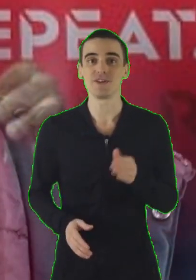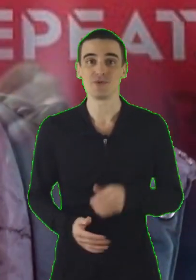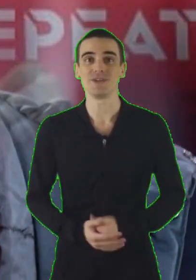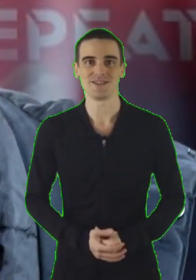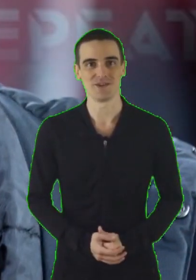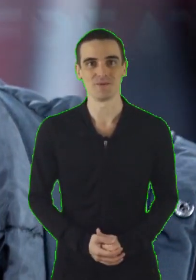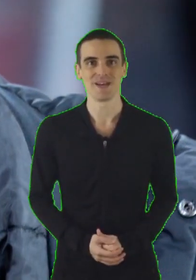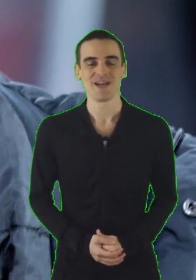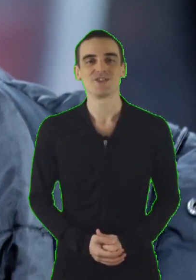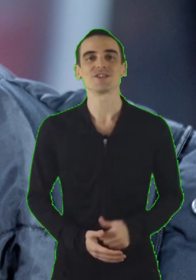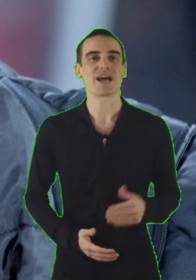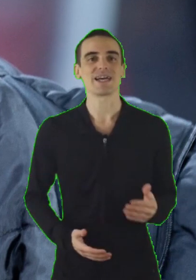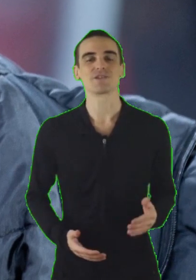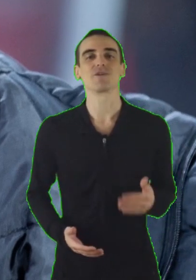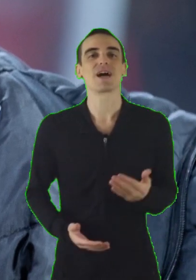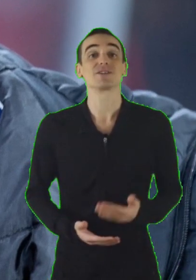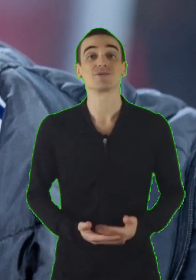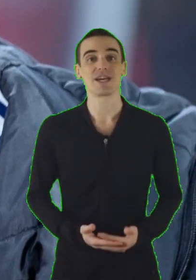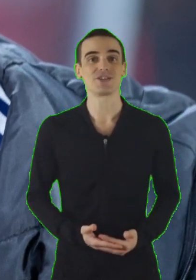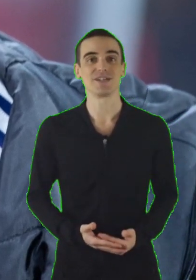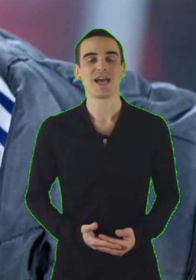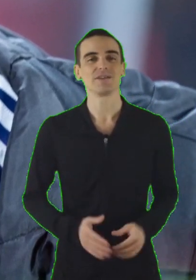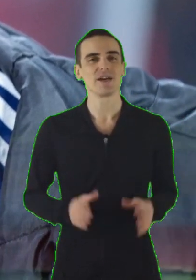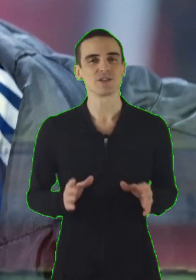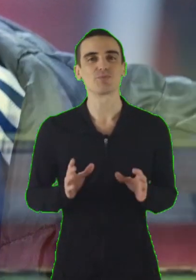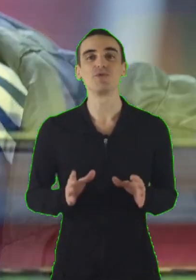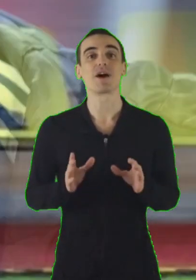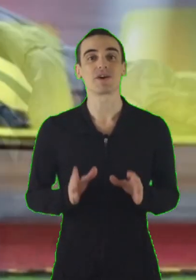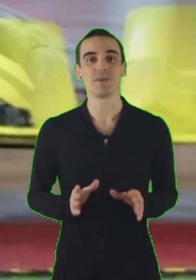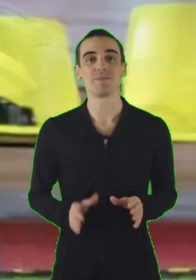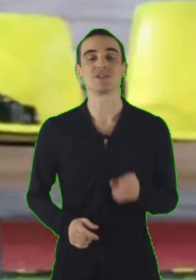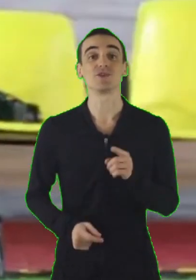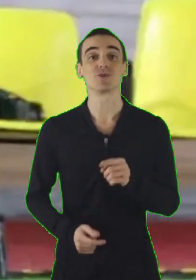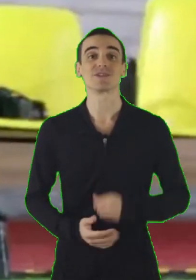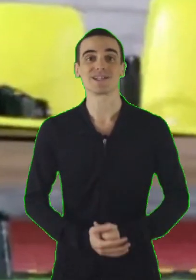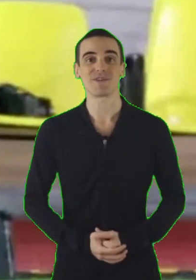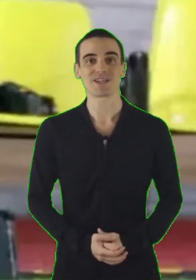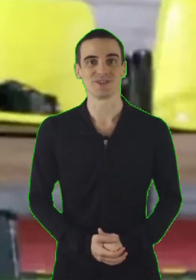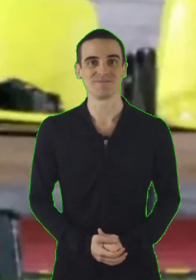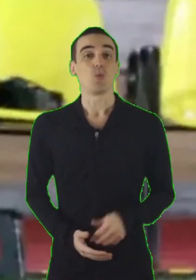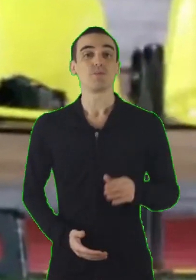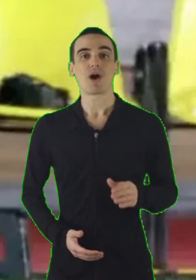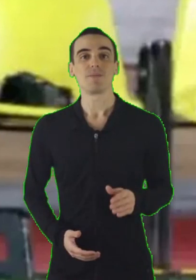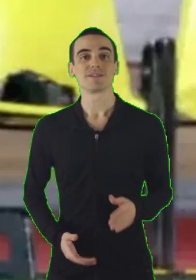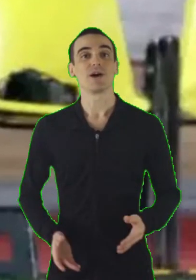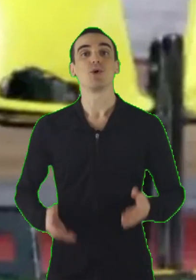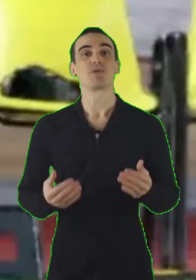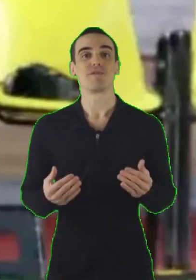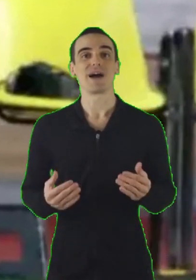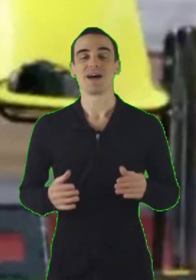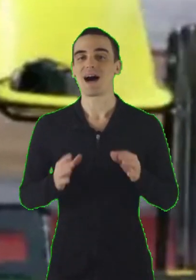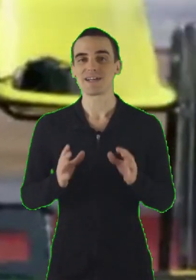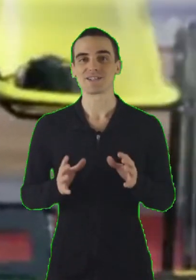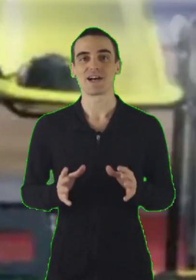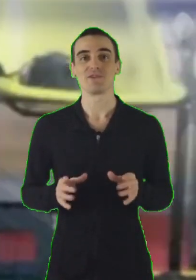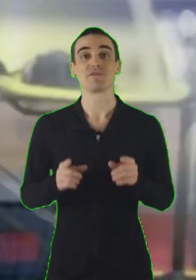desejo de retornar ao Brasil e buscar uma nova oportunidade para mostrar seu futebol, o jogador vê com bons olhos a possibilidade de ser emprestado a um clube brasileiro,